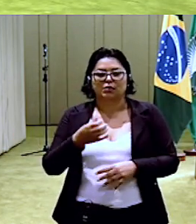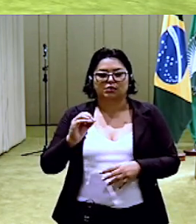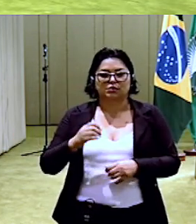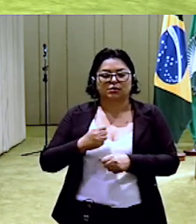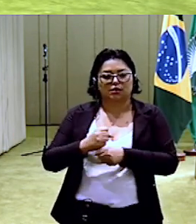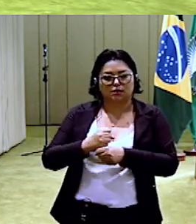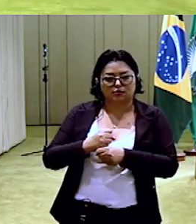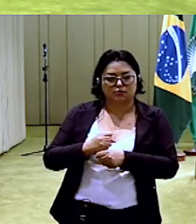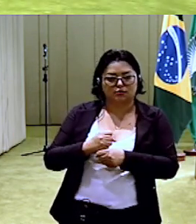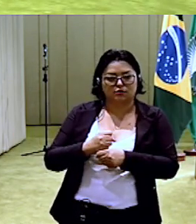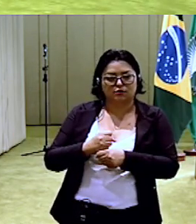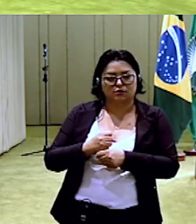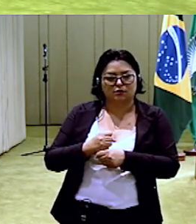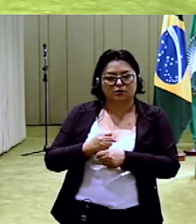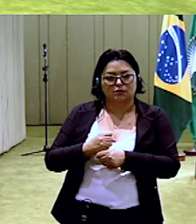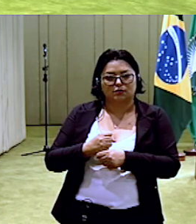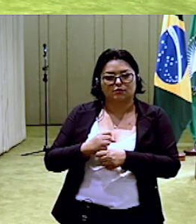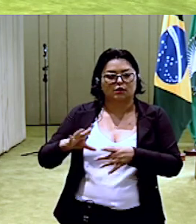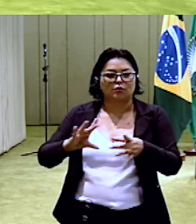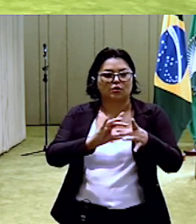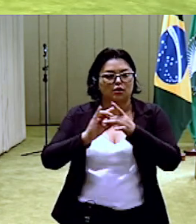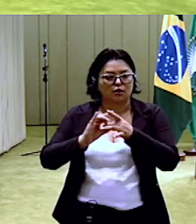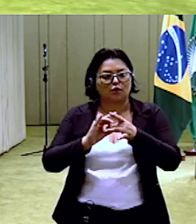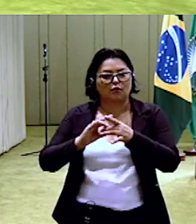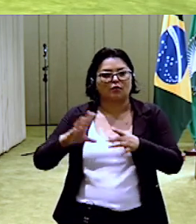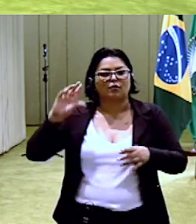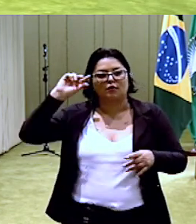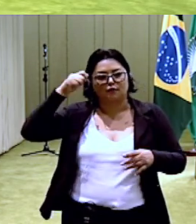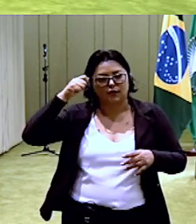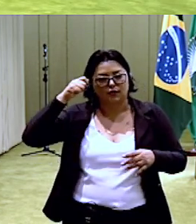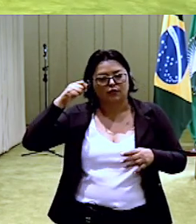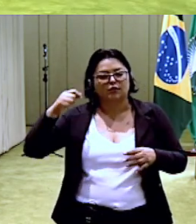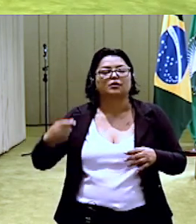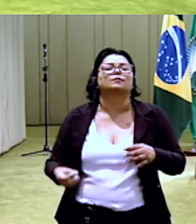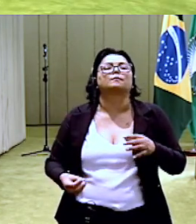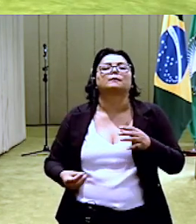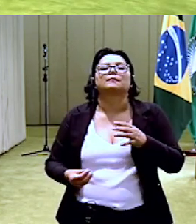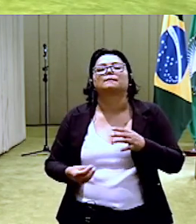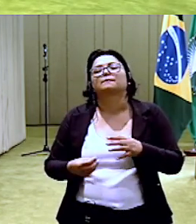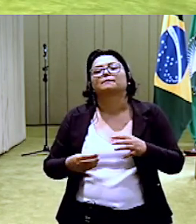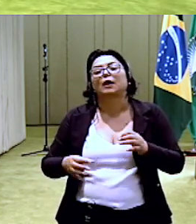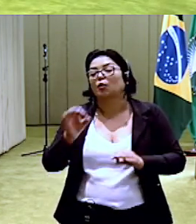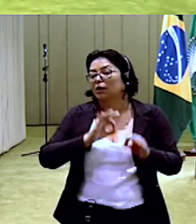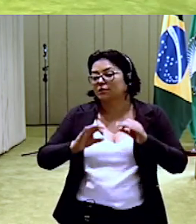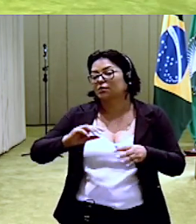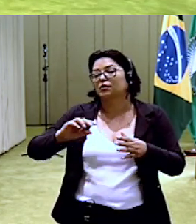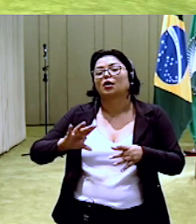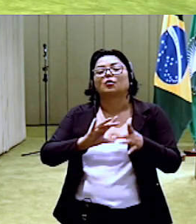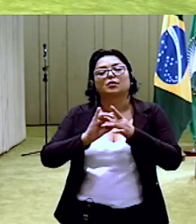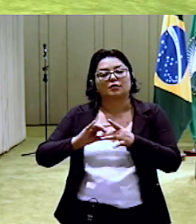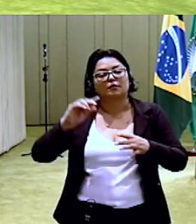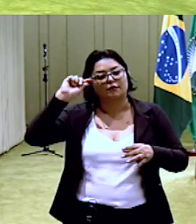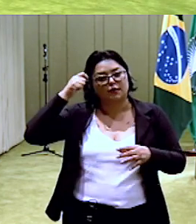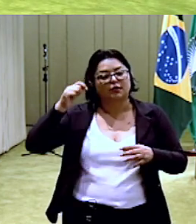60 anos da Organização da União Africana, que é aquela que existiu antes da União Africana, e que